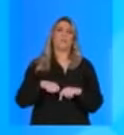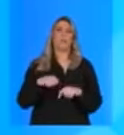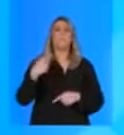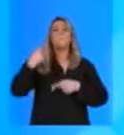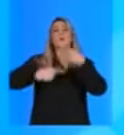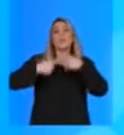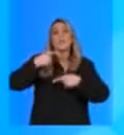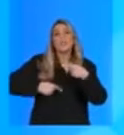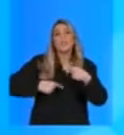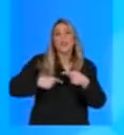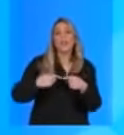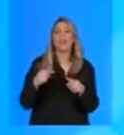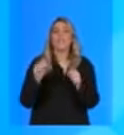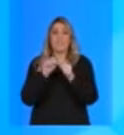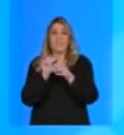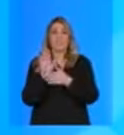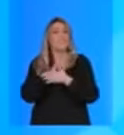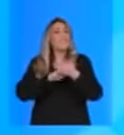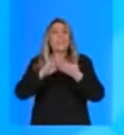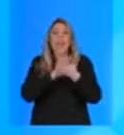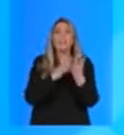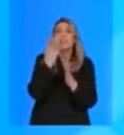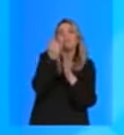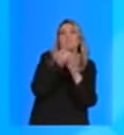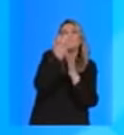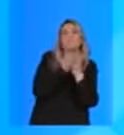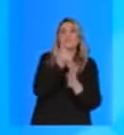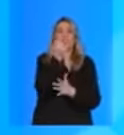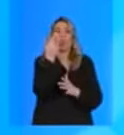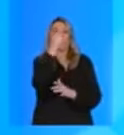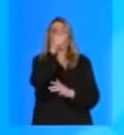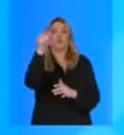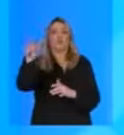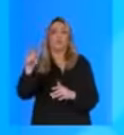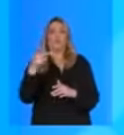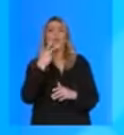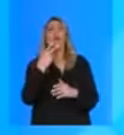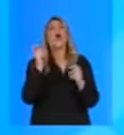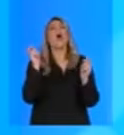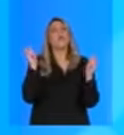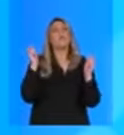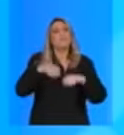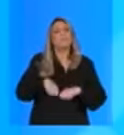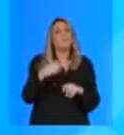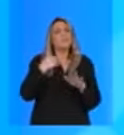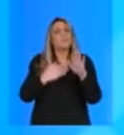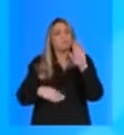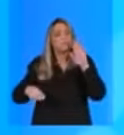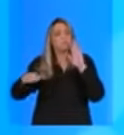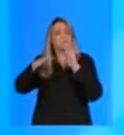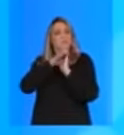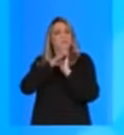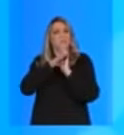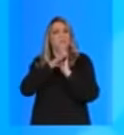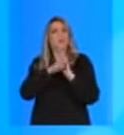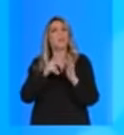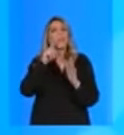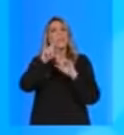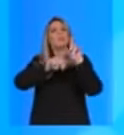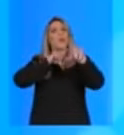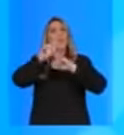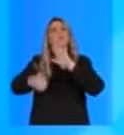no bolso de ninguém somente dessa forma é possível chegar ao executivo Municipal e escolher os melhores